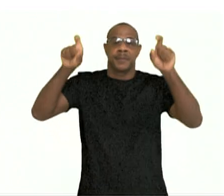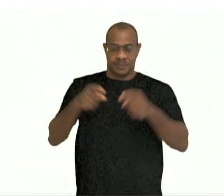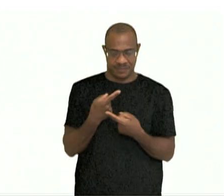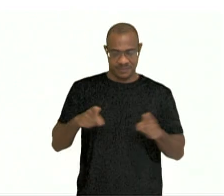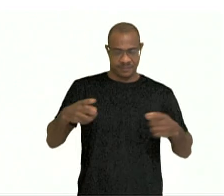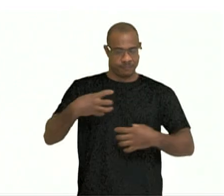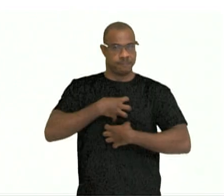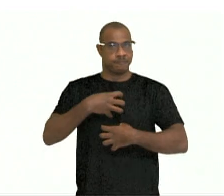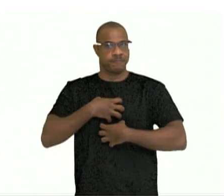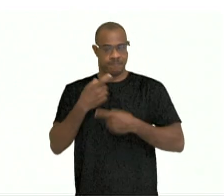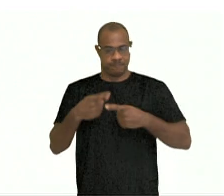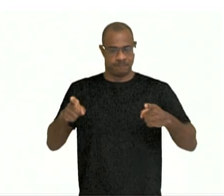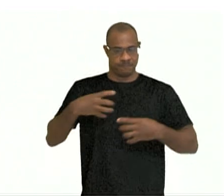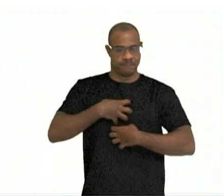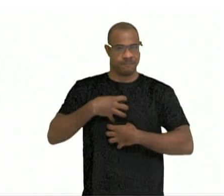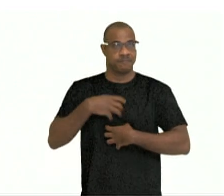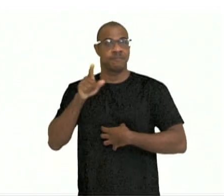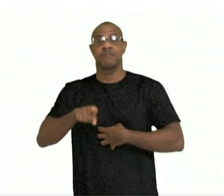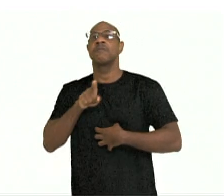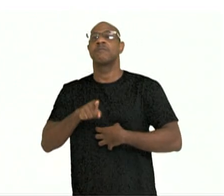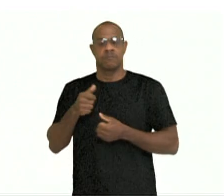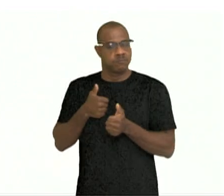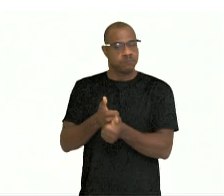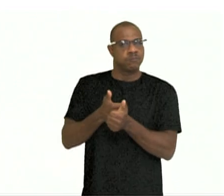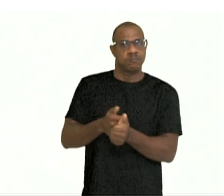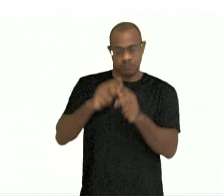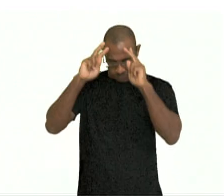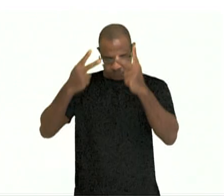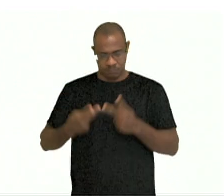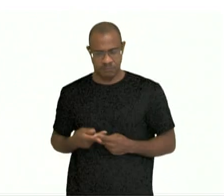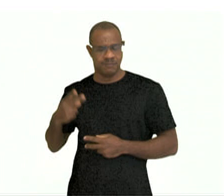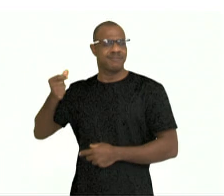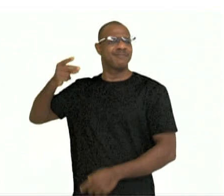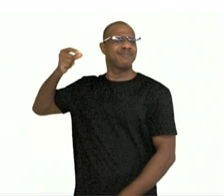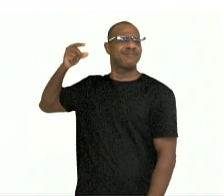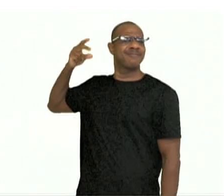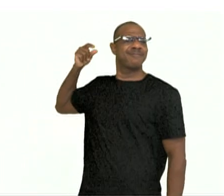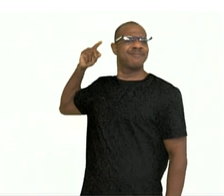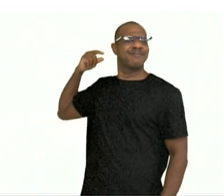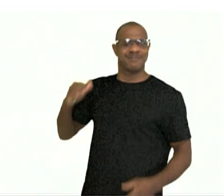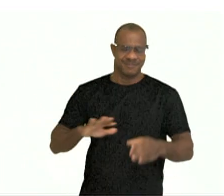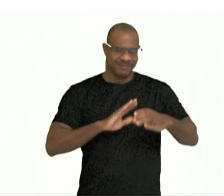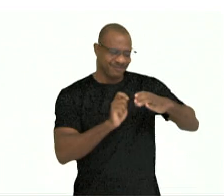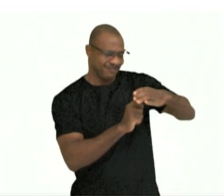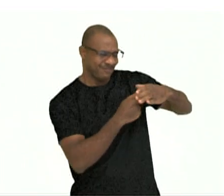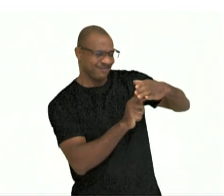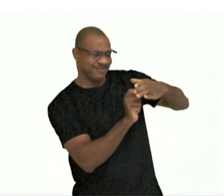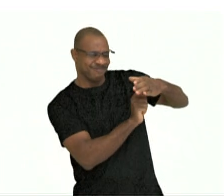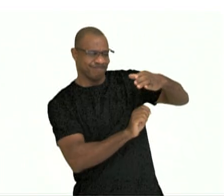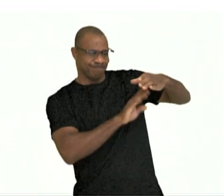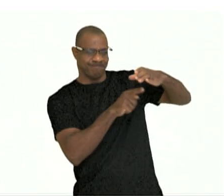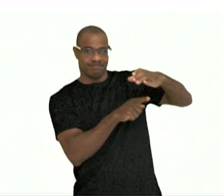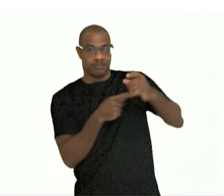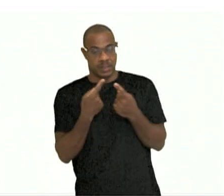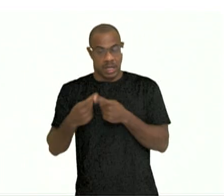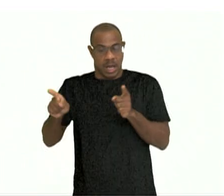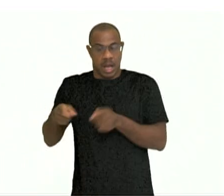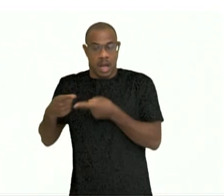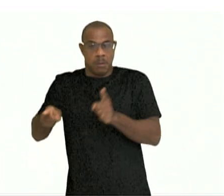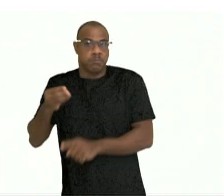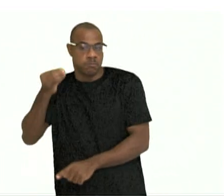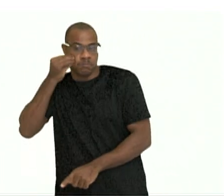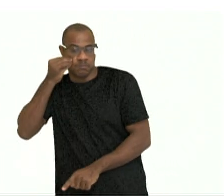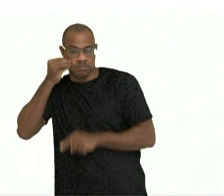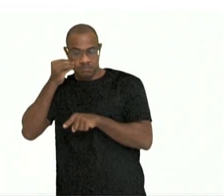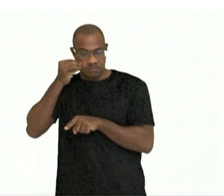ou sonora acompanha o ser humano desde os tempos das cavernas. Já a música